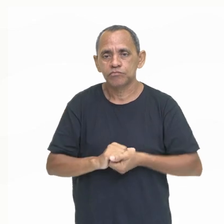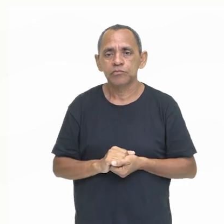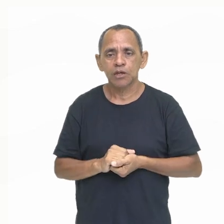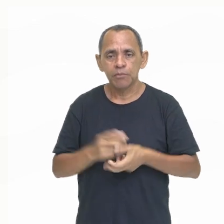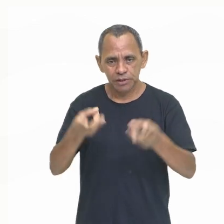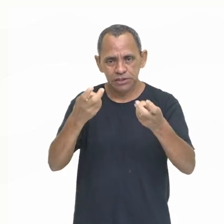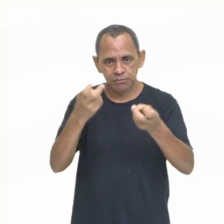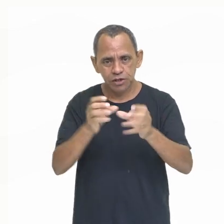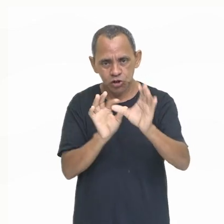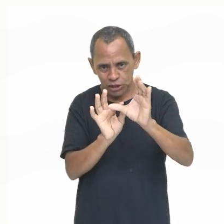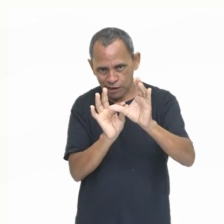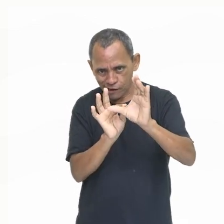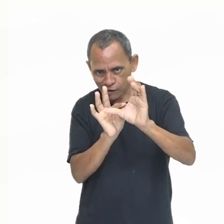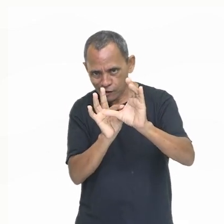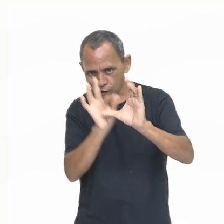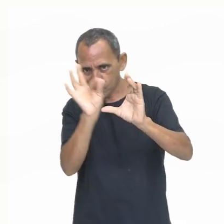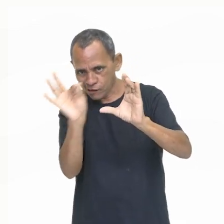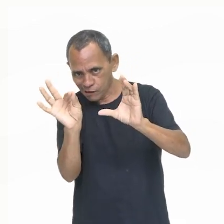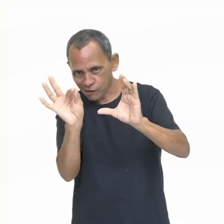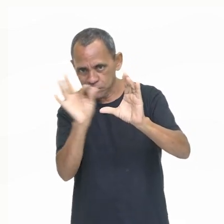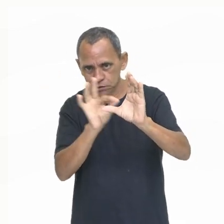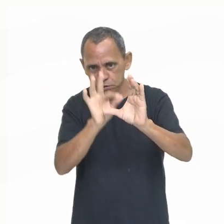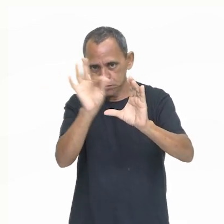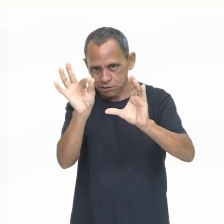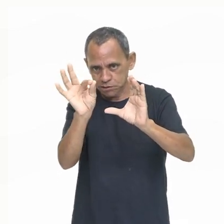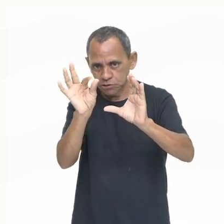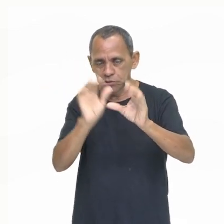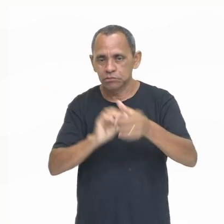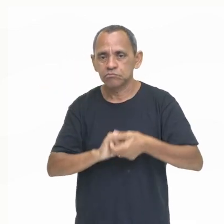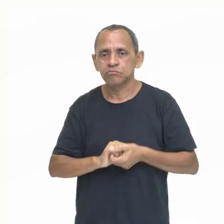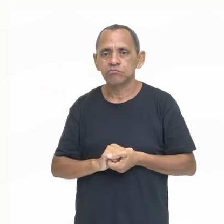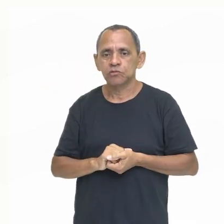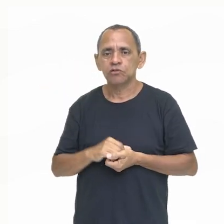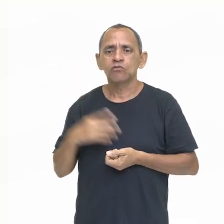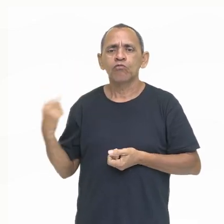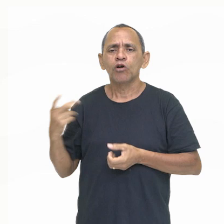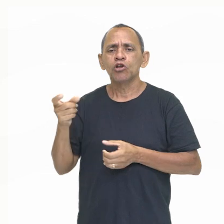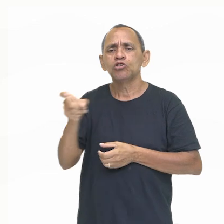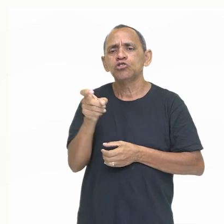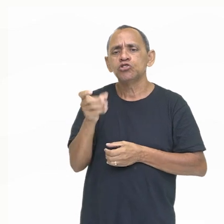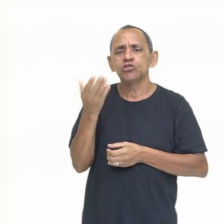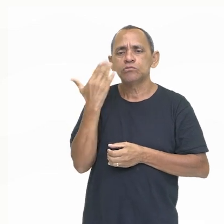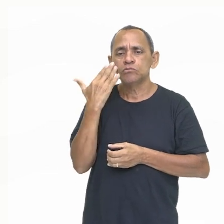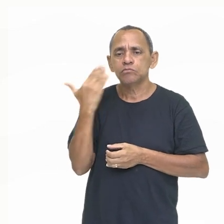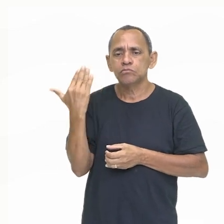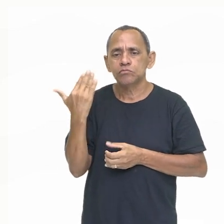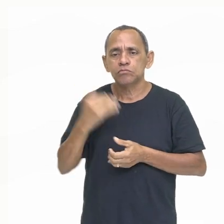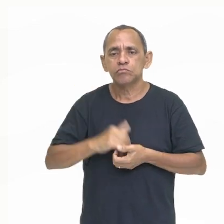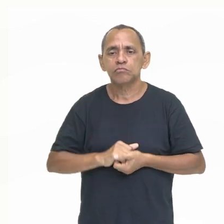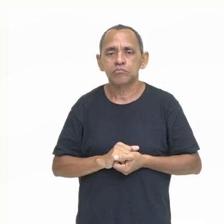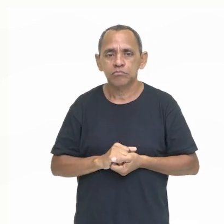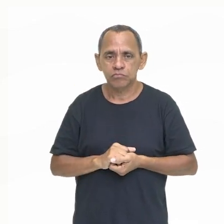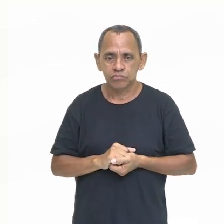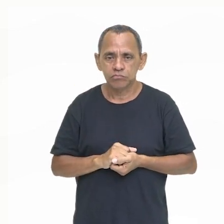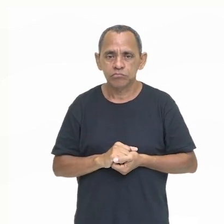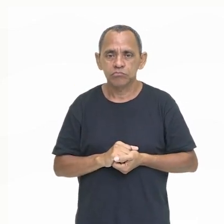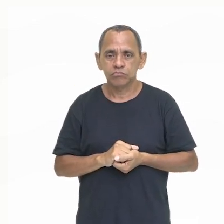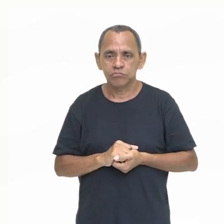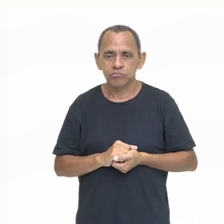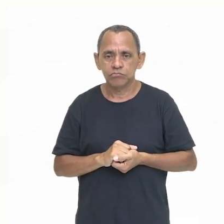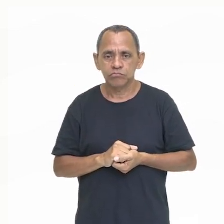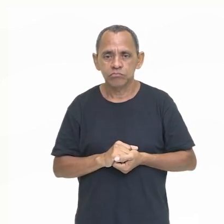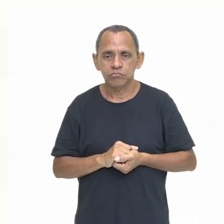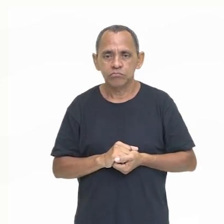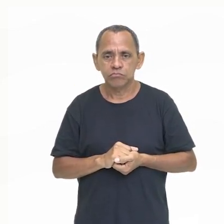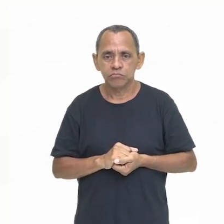crescente? Vamos falar os valores do x. Olha só, o domínio é isso. Vamos falar os valores de x pelos quais essa função é crescente. Olha